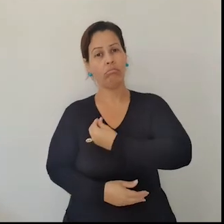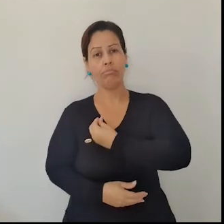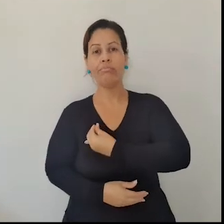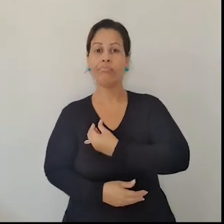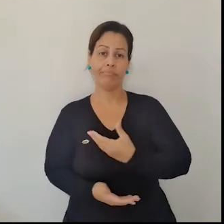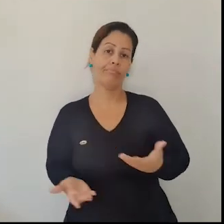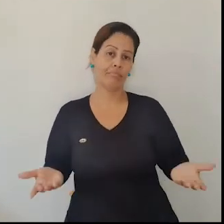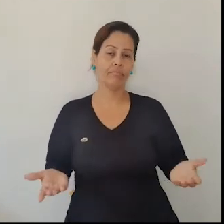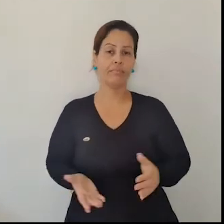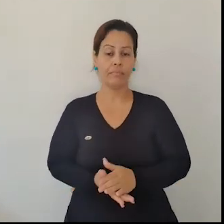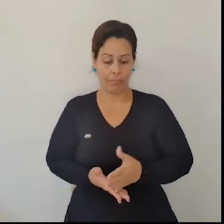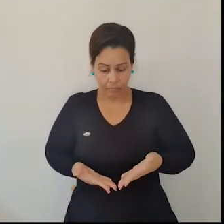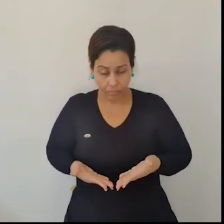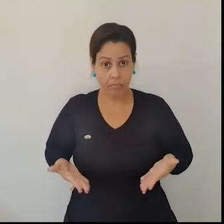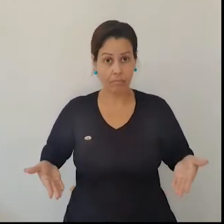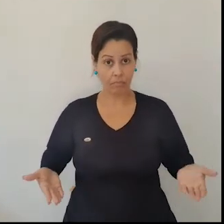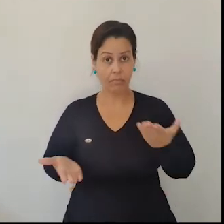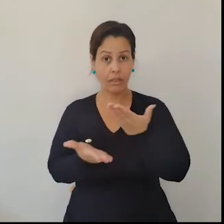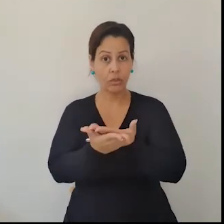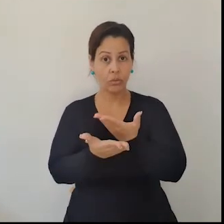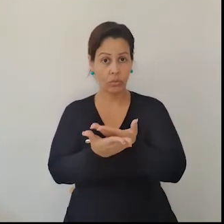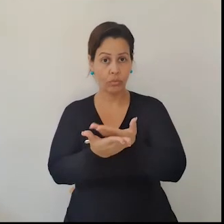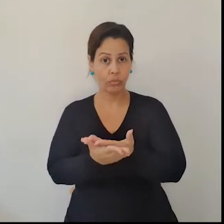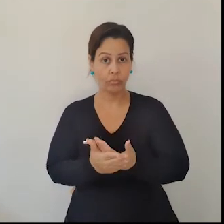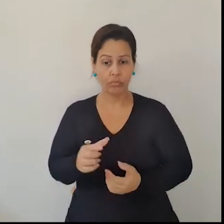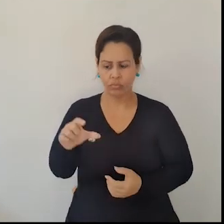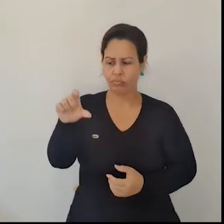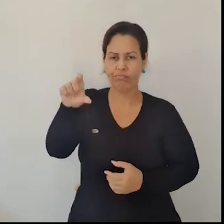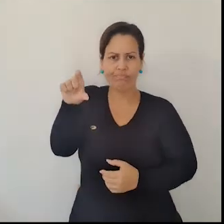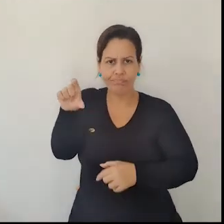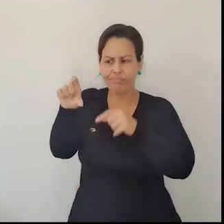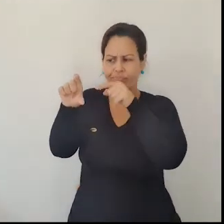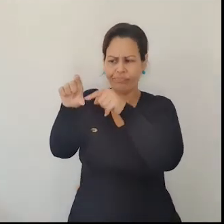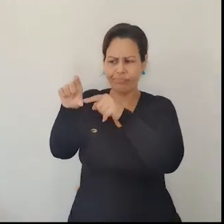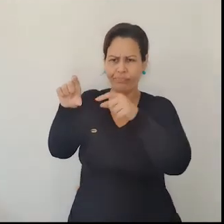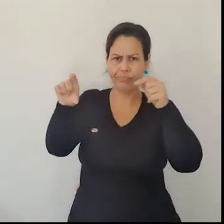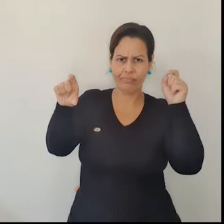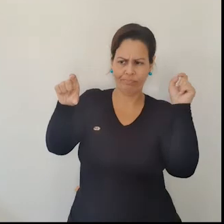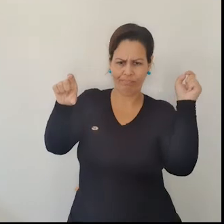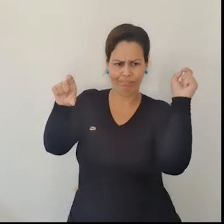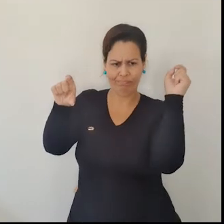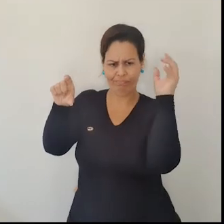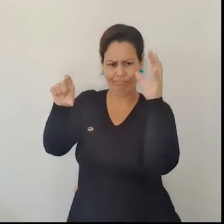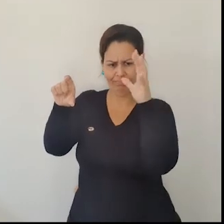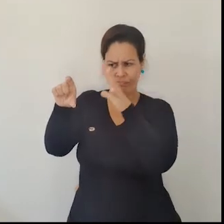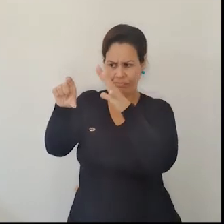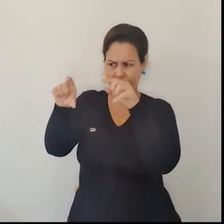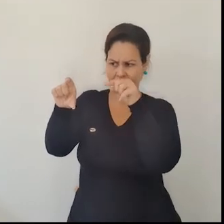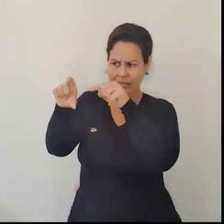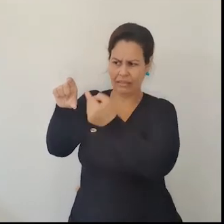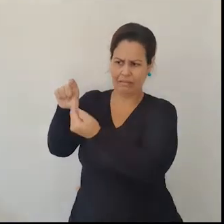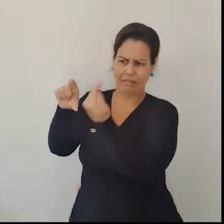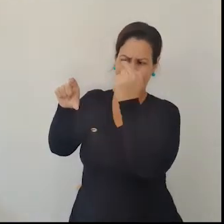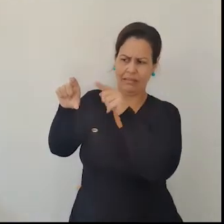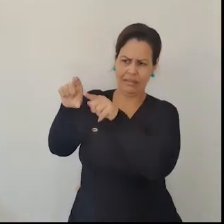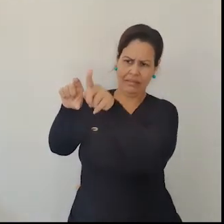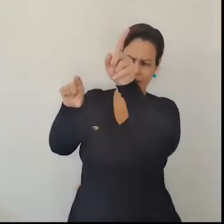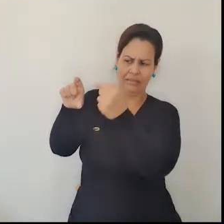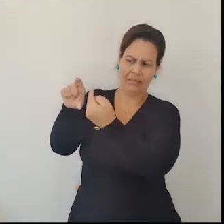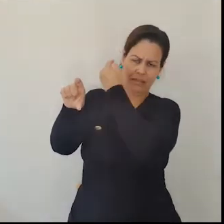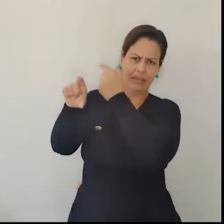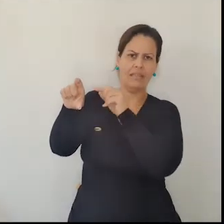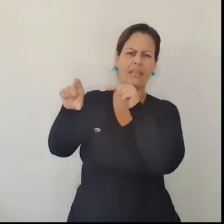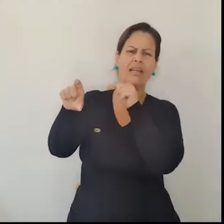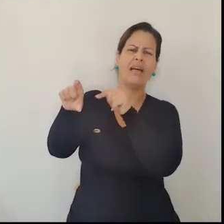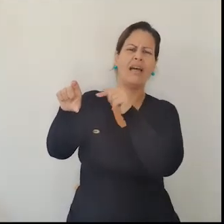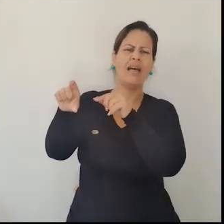E essa radioatividade, ela é presente até nos nossos dias atuais. Röntgen estudava os raios emitidos